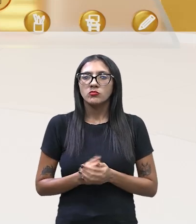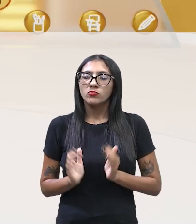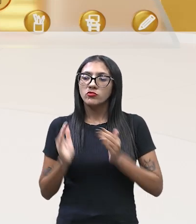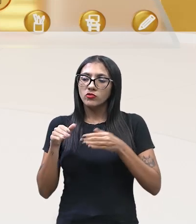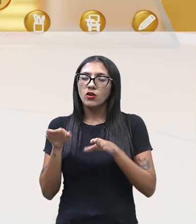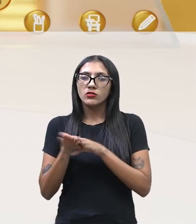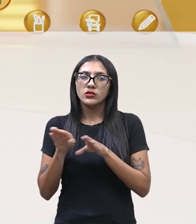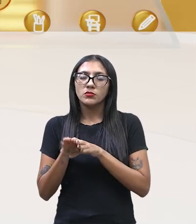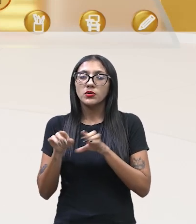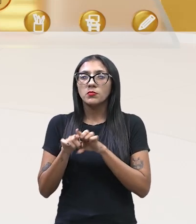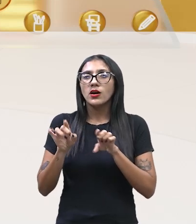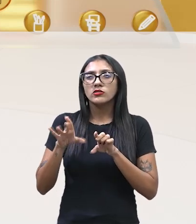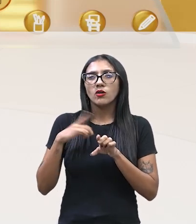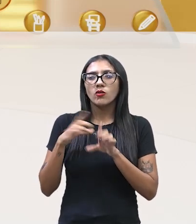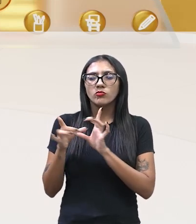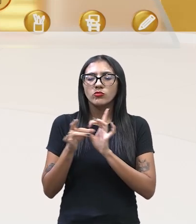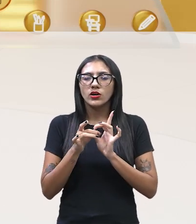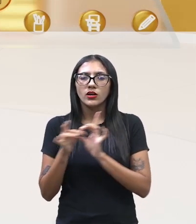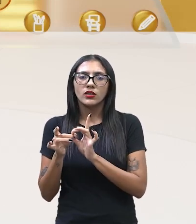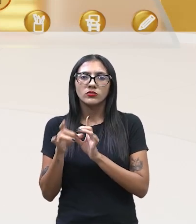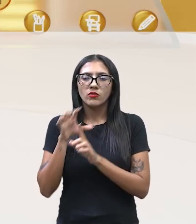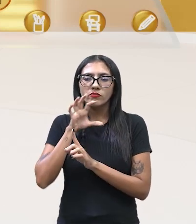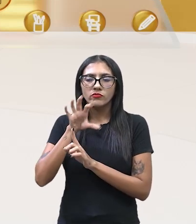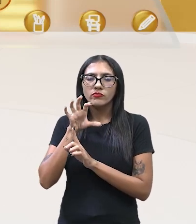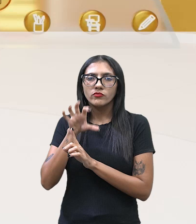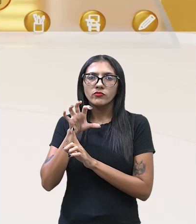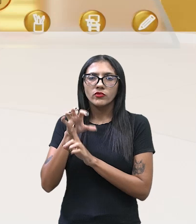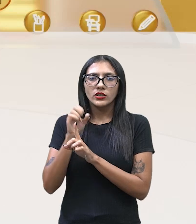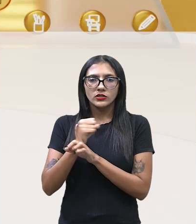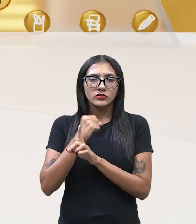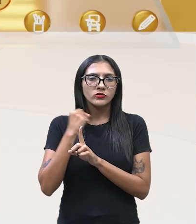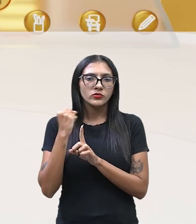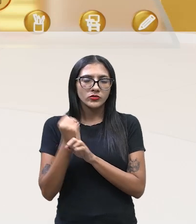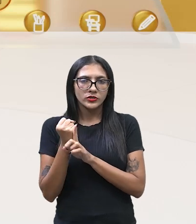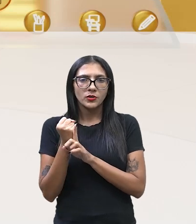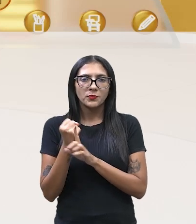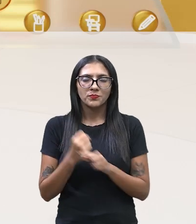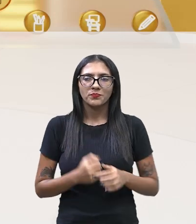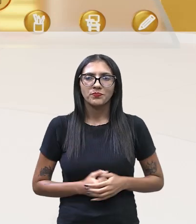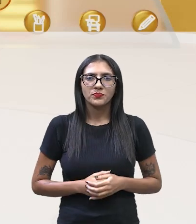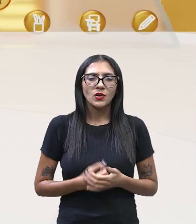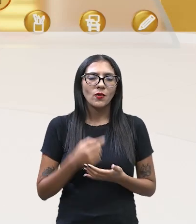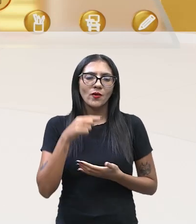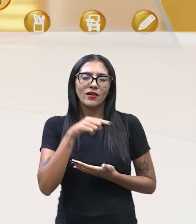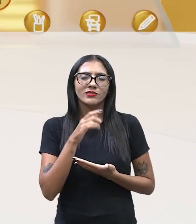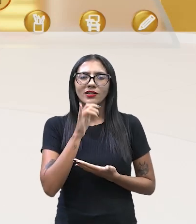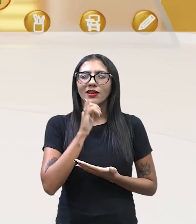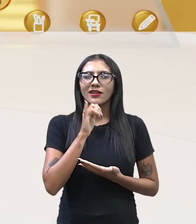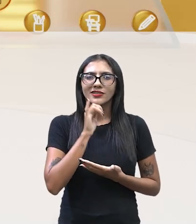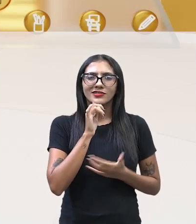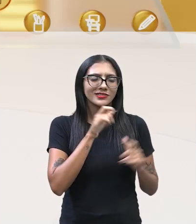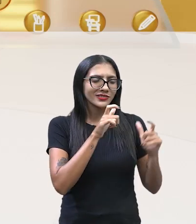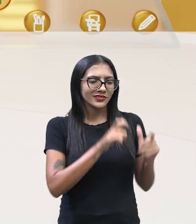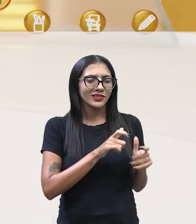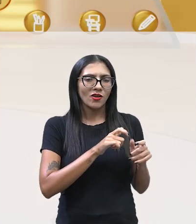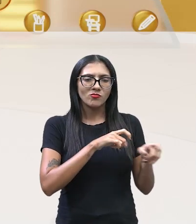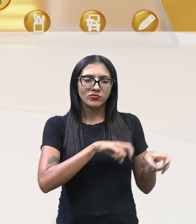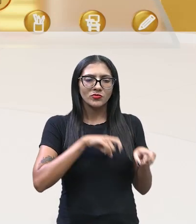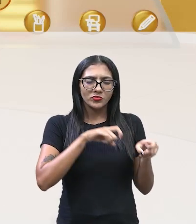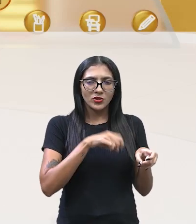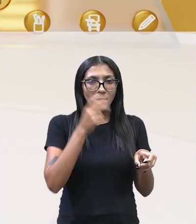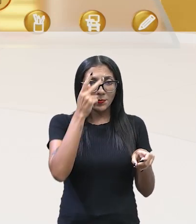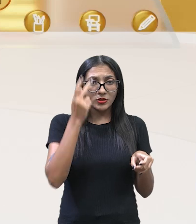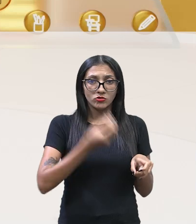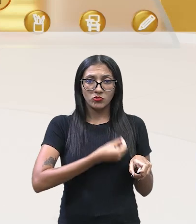desse empreendimento, né? Porque no caso desse específico da fazenda, né, da Esperança, eles vendem os produtos,